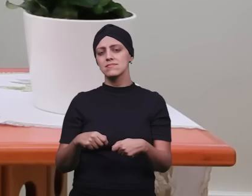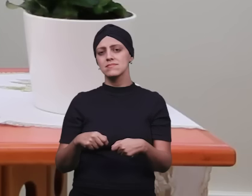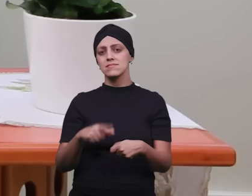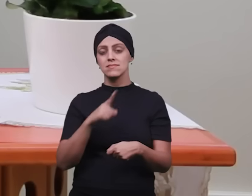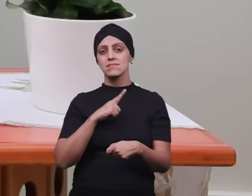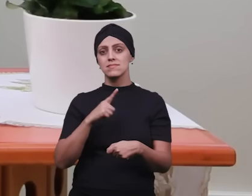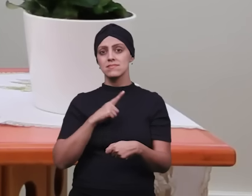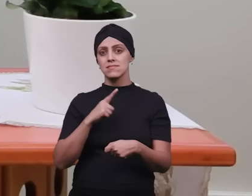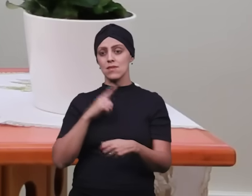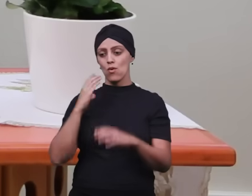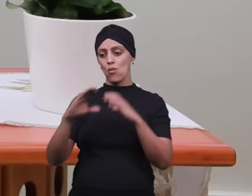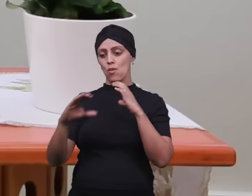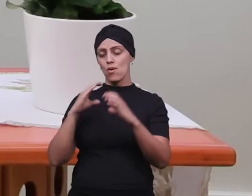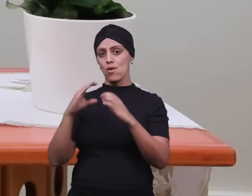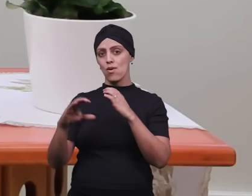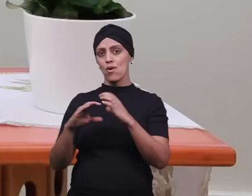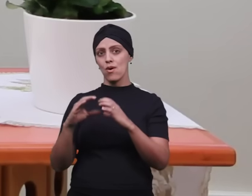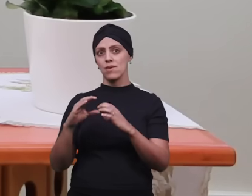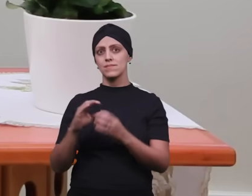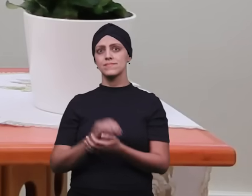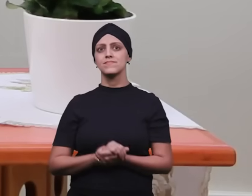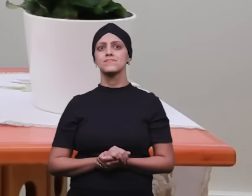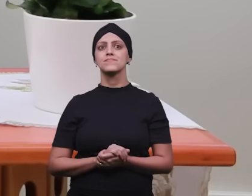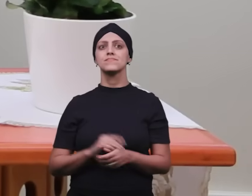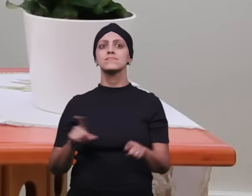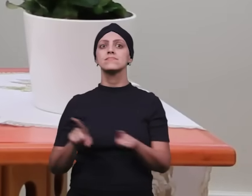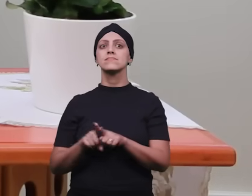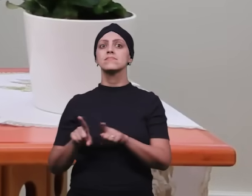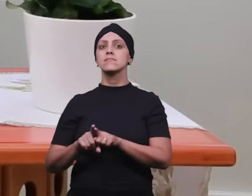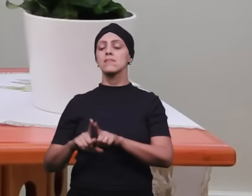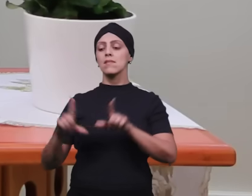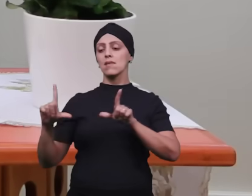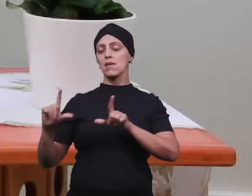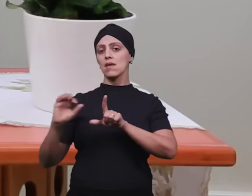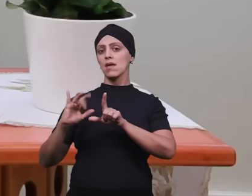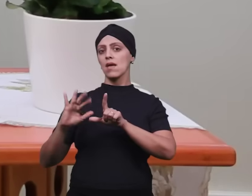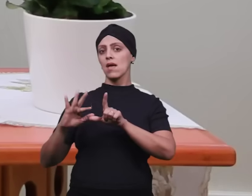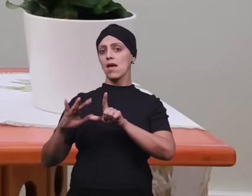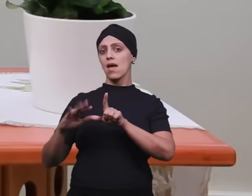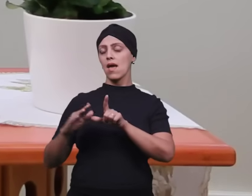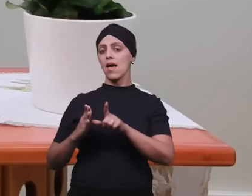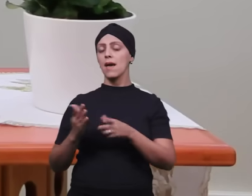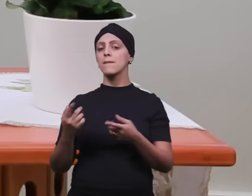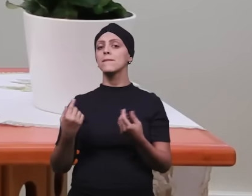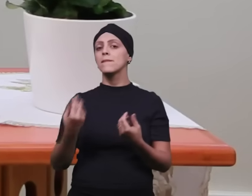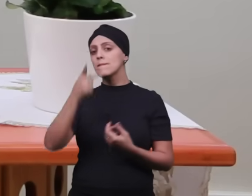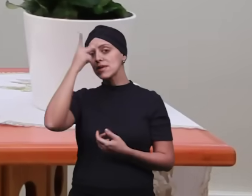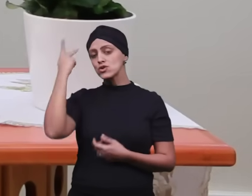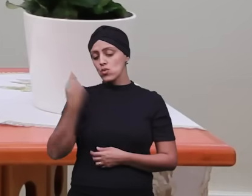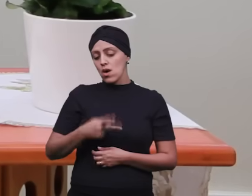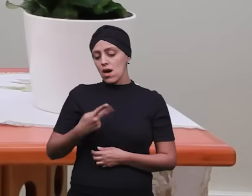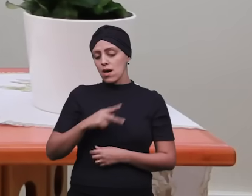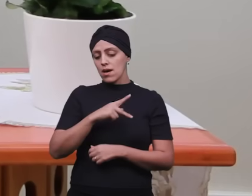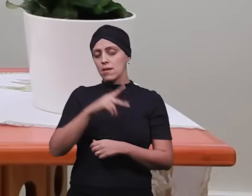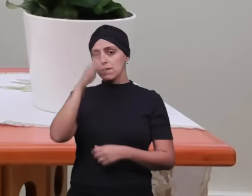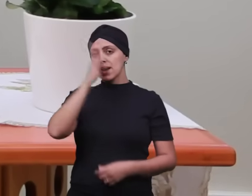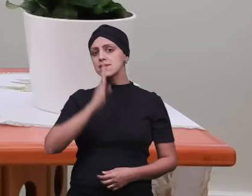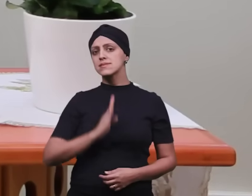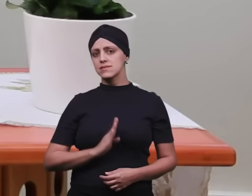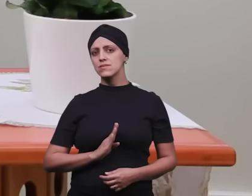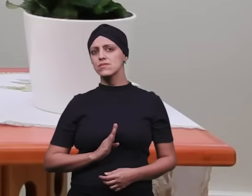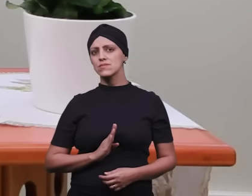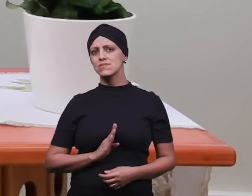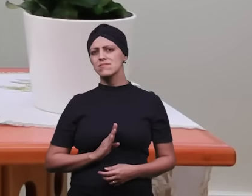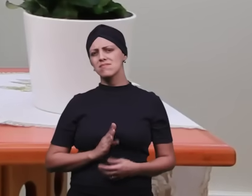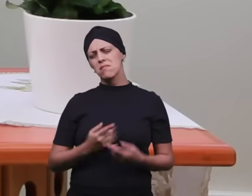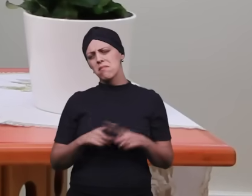terá como se comunicar conosco. Esse segundo QR Code, para aqueles que já são aqui do nosso Brasil, mas que têm